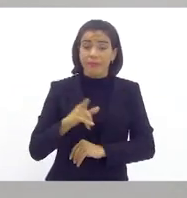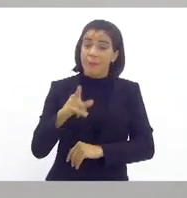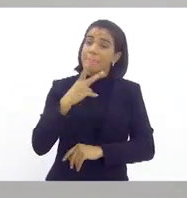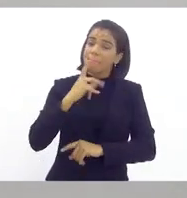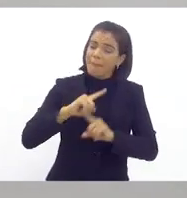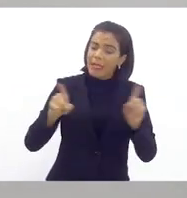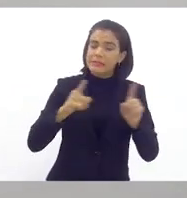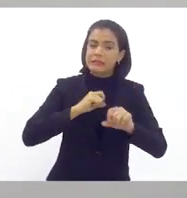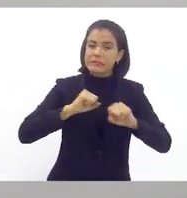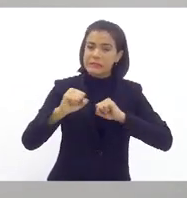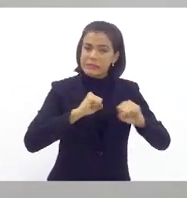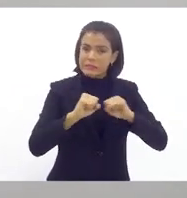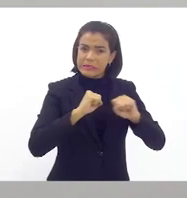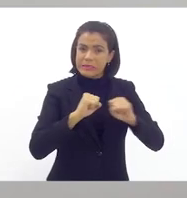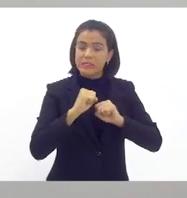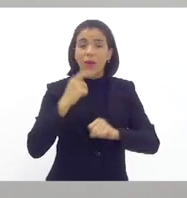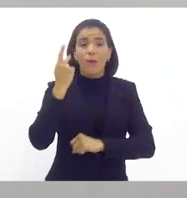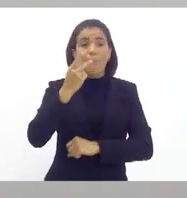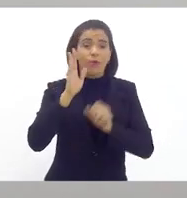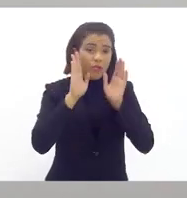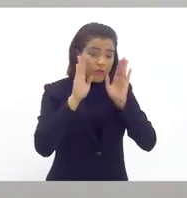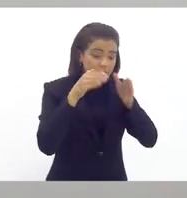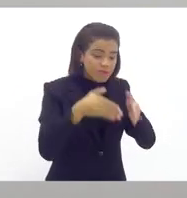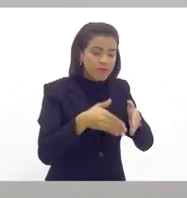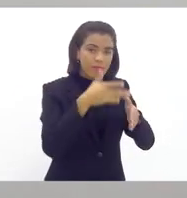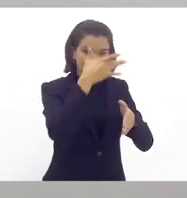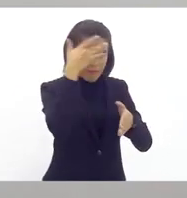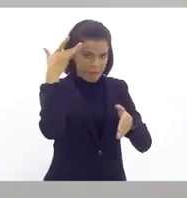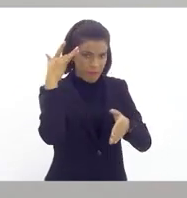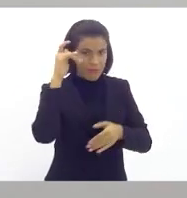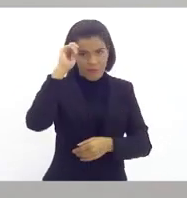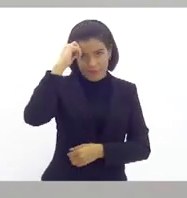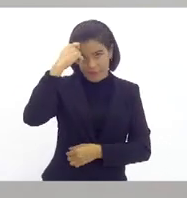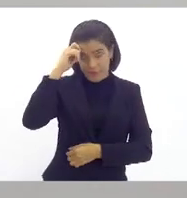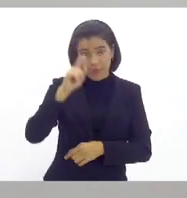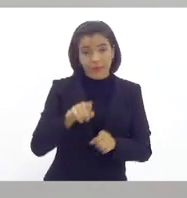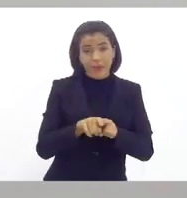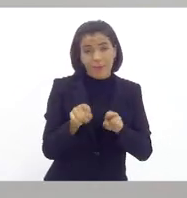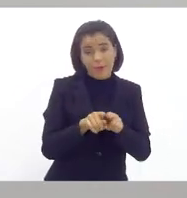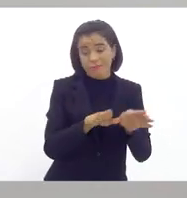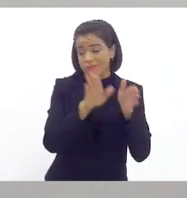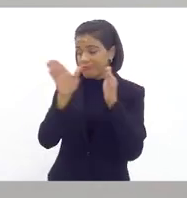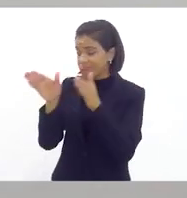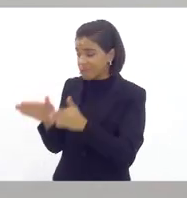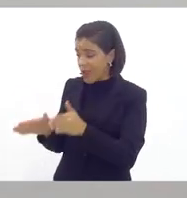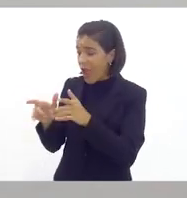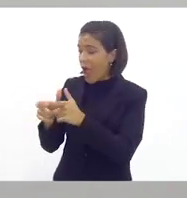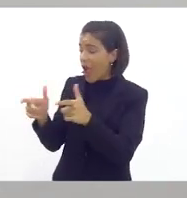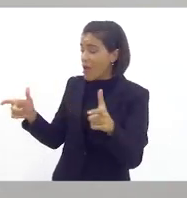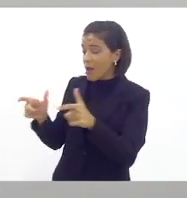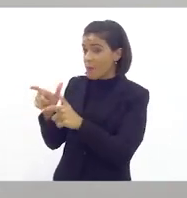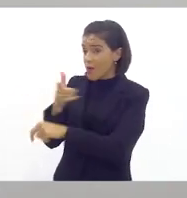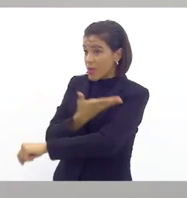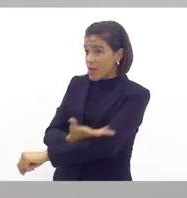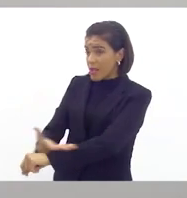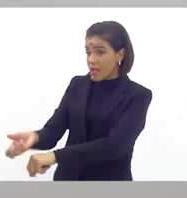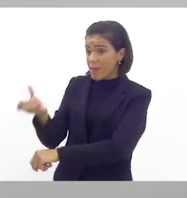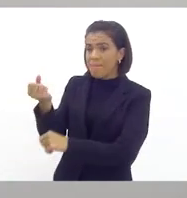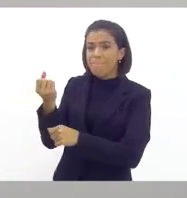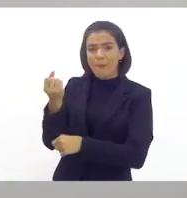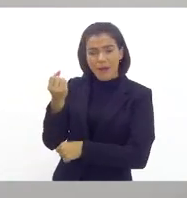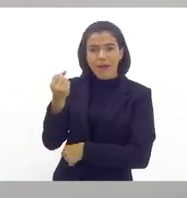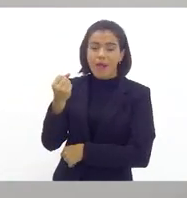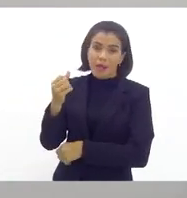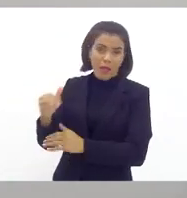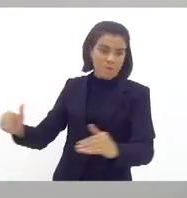fato de ser uma política para o povo negro. Quanto, pelo outro lado, para a maioria branca, que é parte da classe